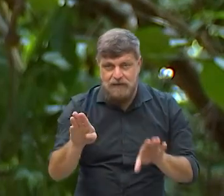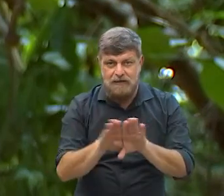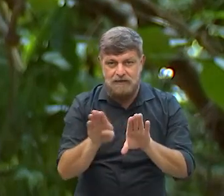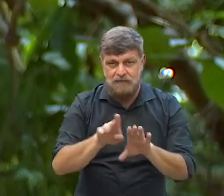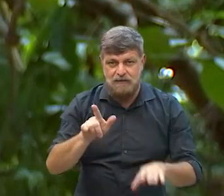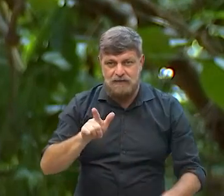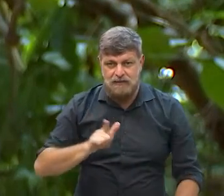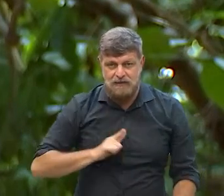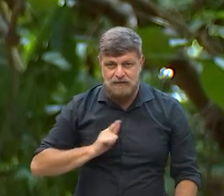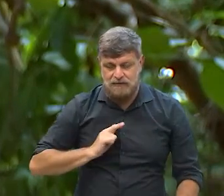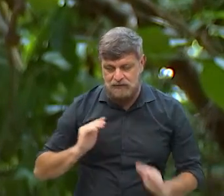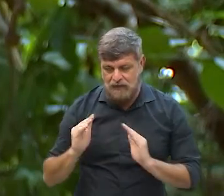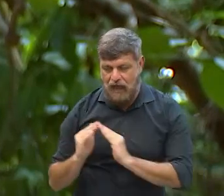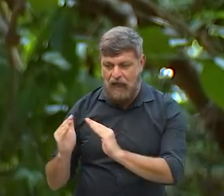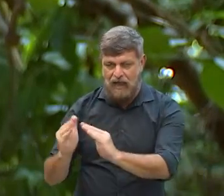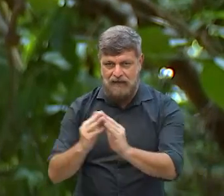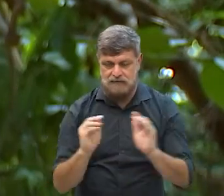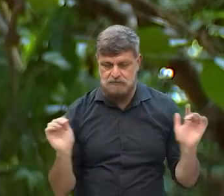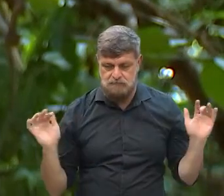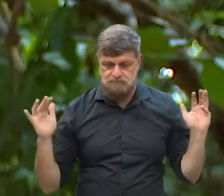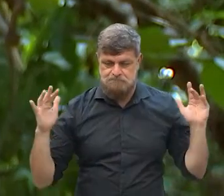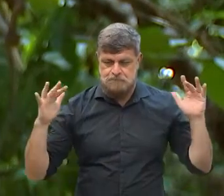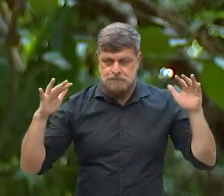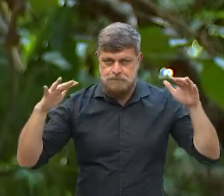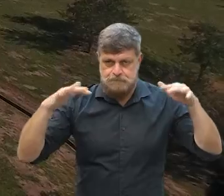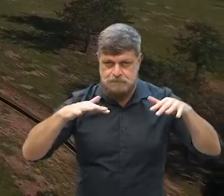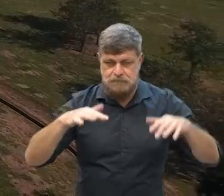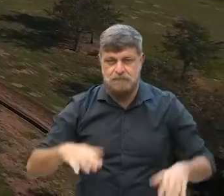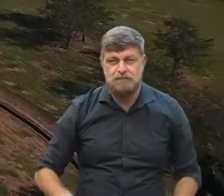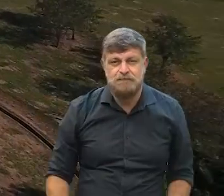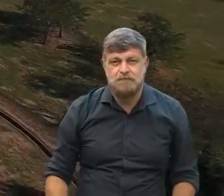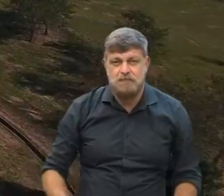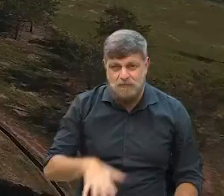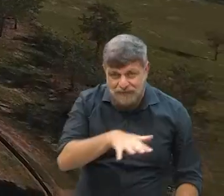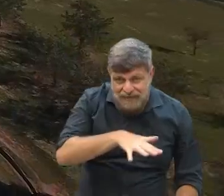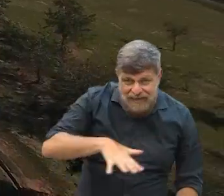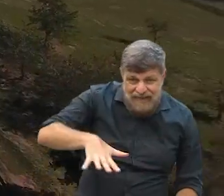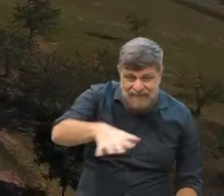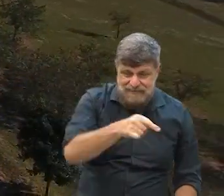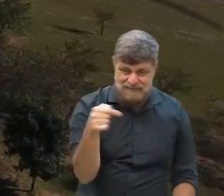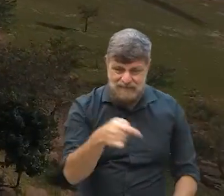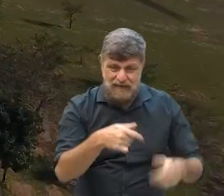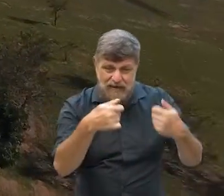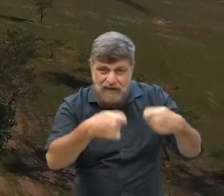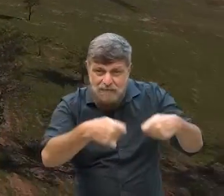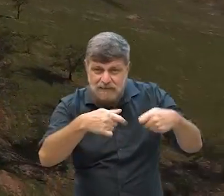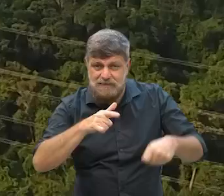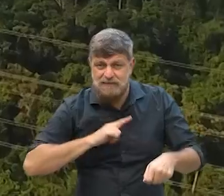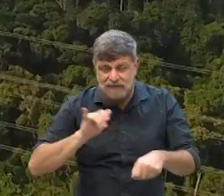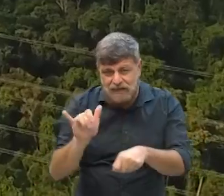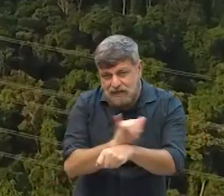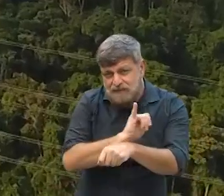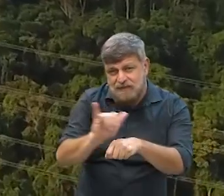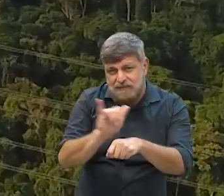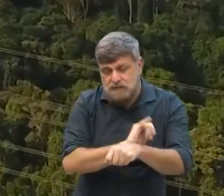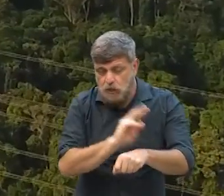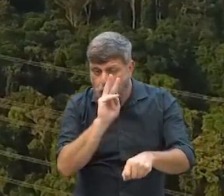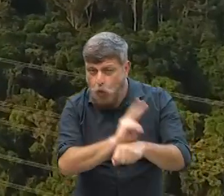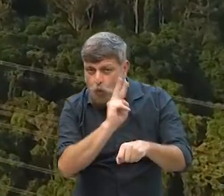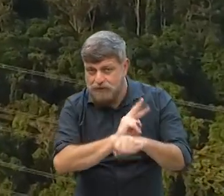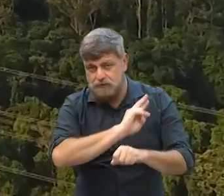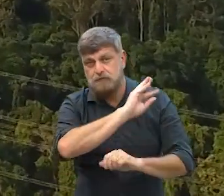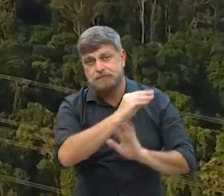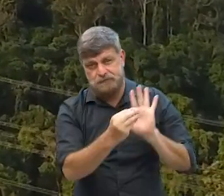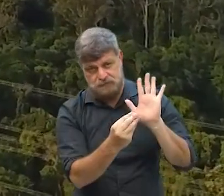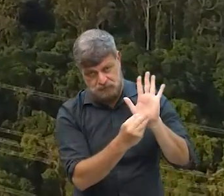pressão antrópica de urbanização que aquela área tem. Nessas áreas é preciso buscar a preservação